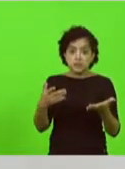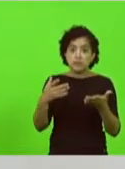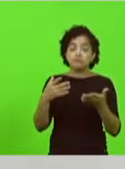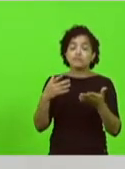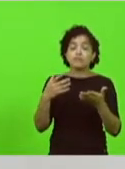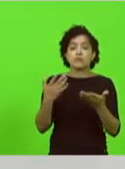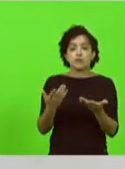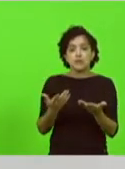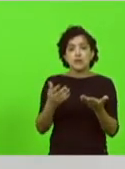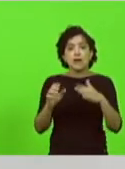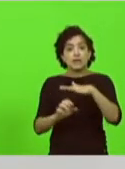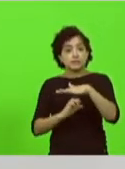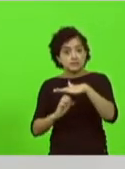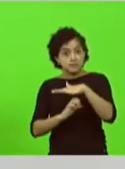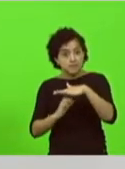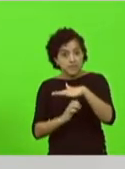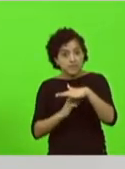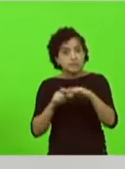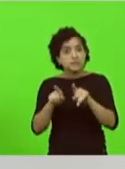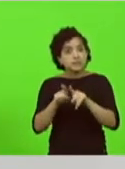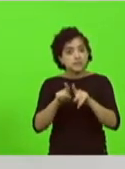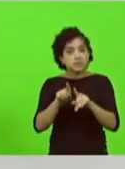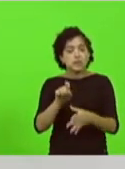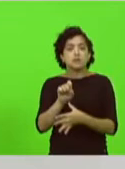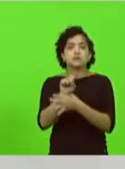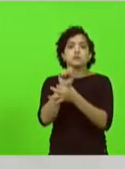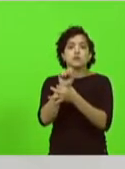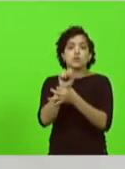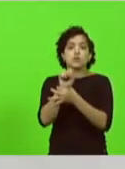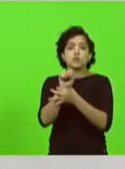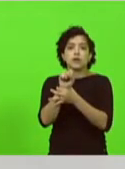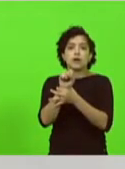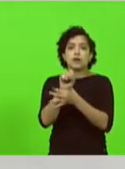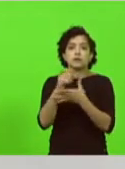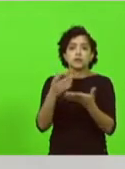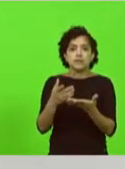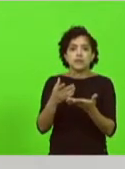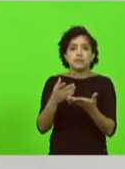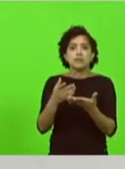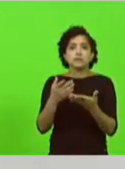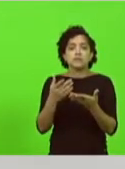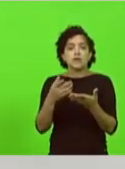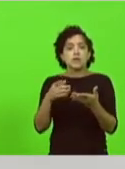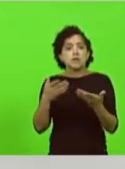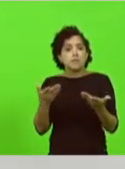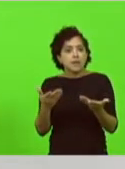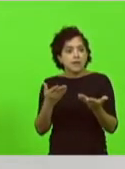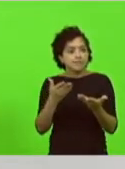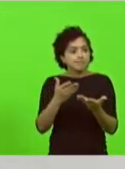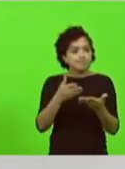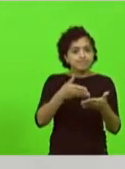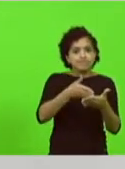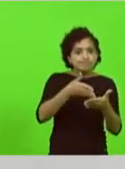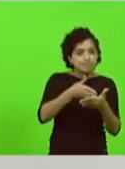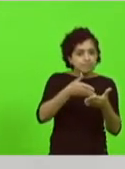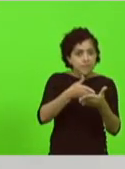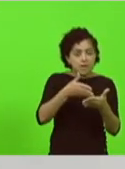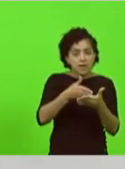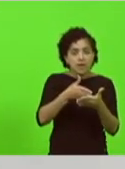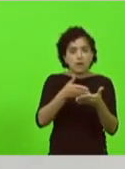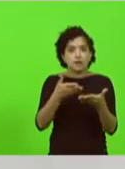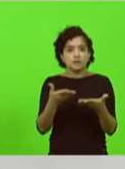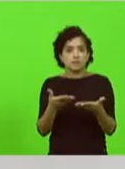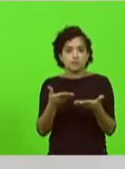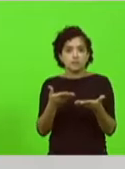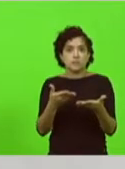redes sociais precisam assegurar meios para coibir e banir esses perfis. Não se pode confundir,